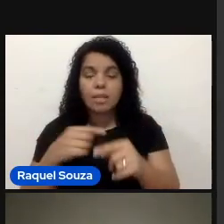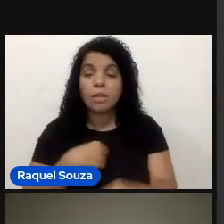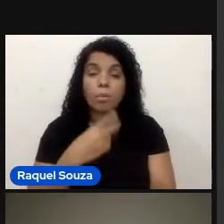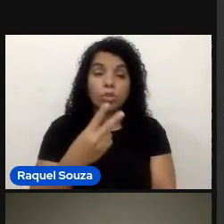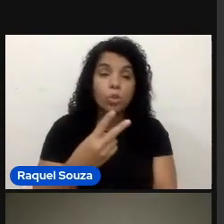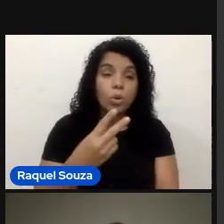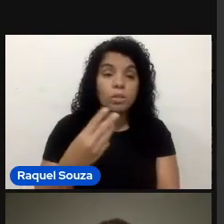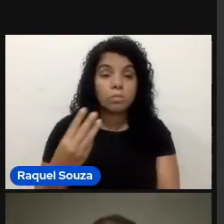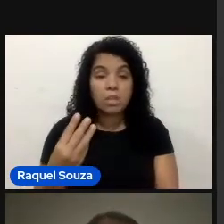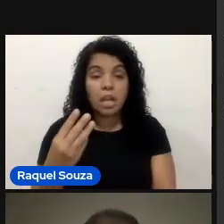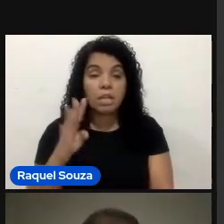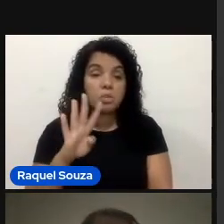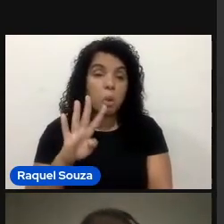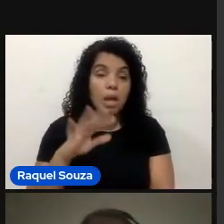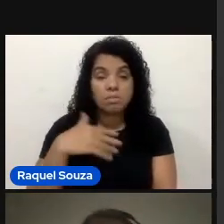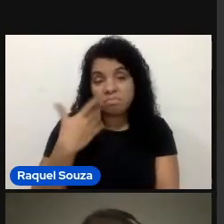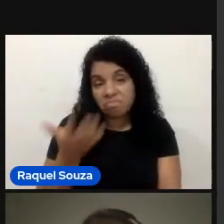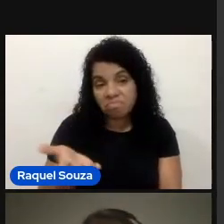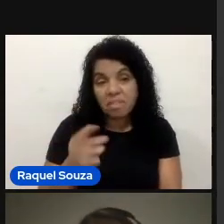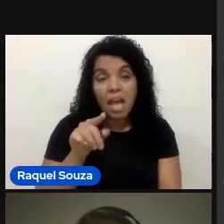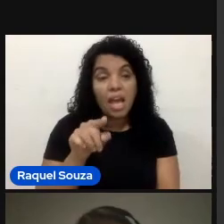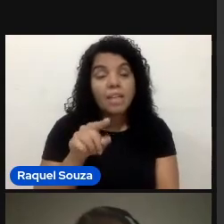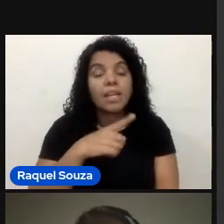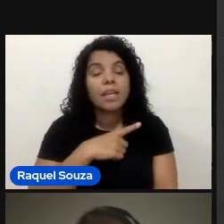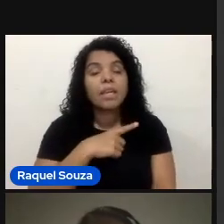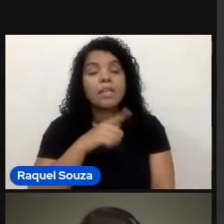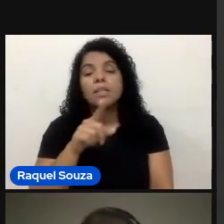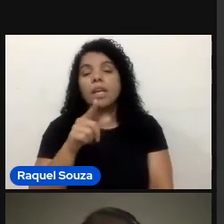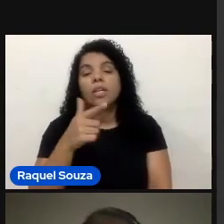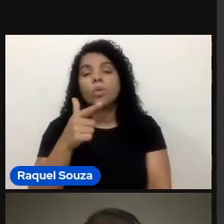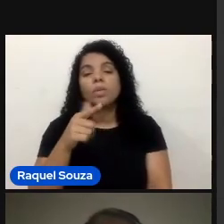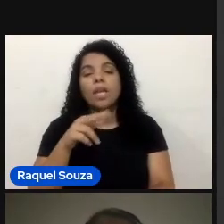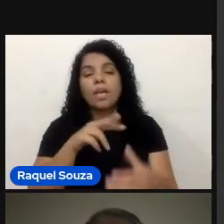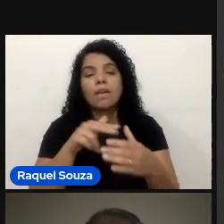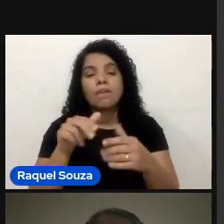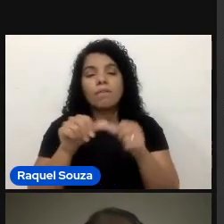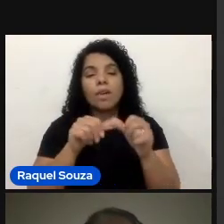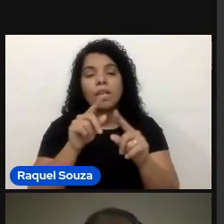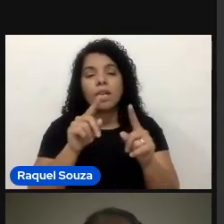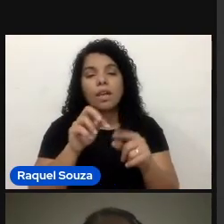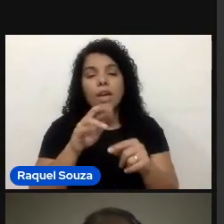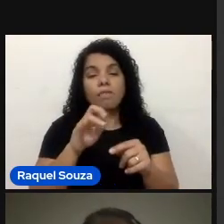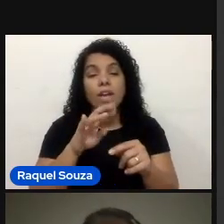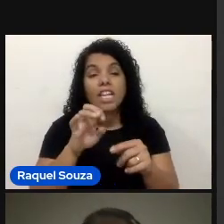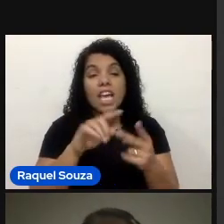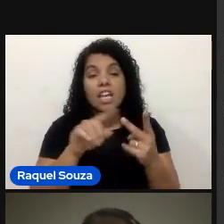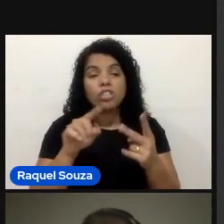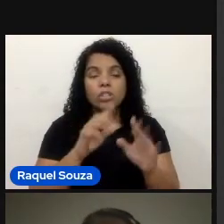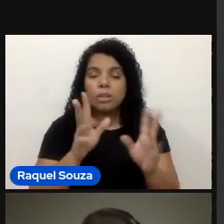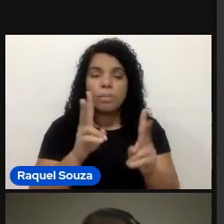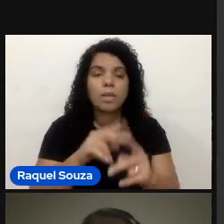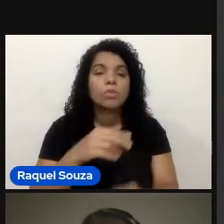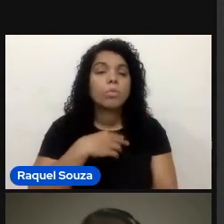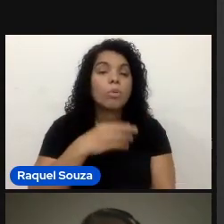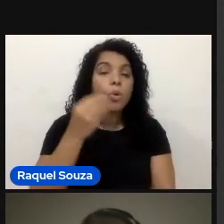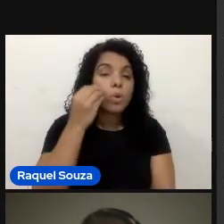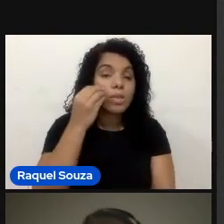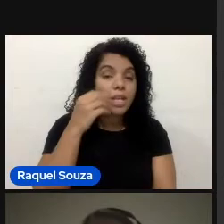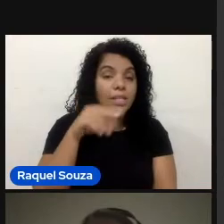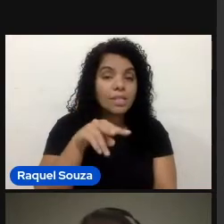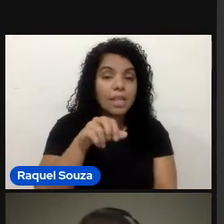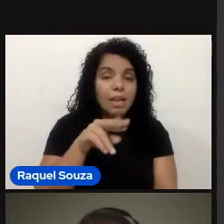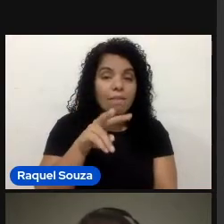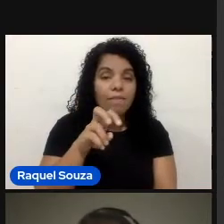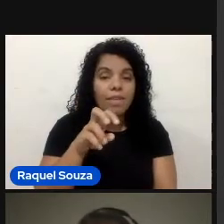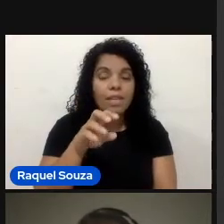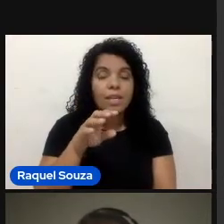4. Então, aqui no caso, não tem variante, é isso mesmo. E o teste da navbar é a mesma